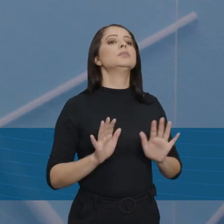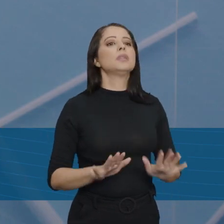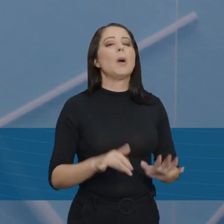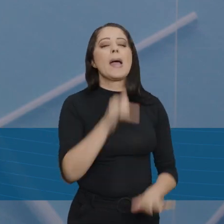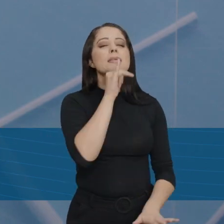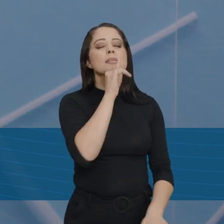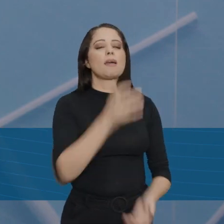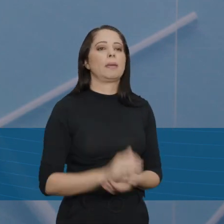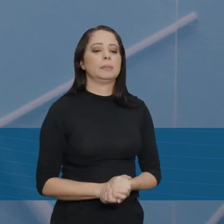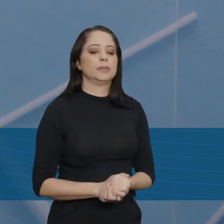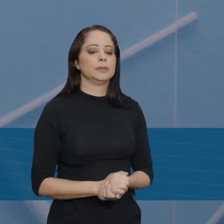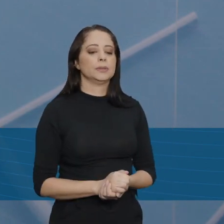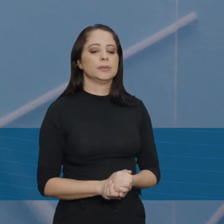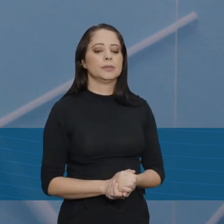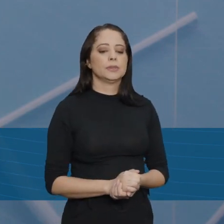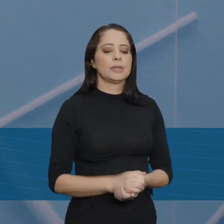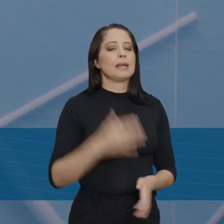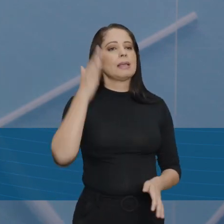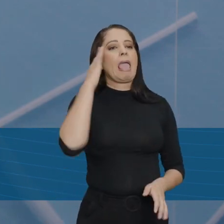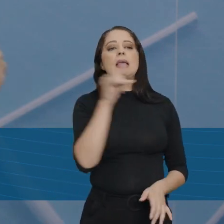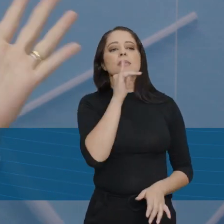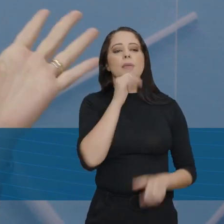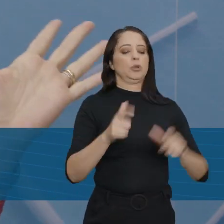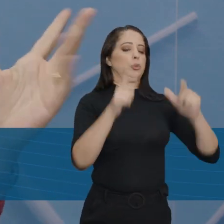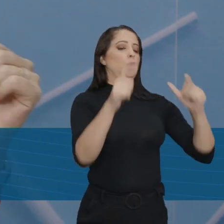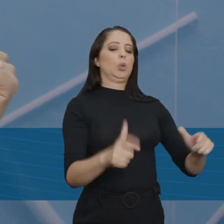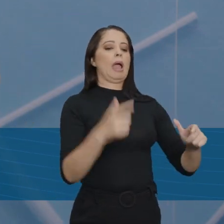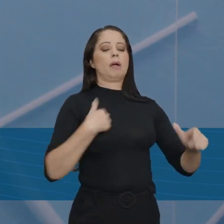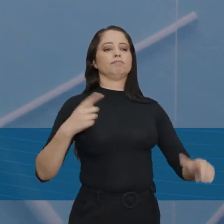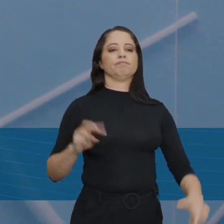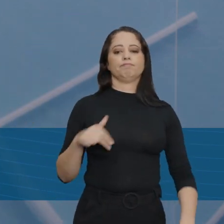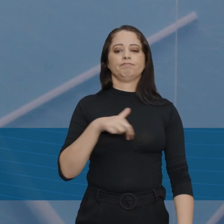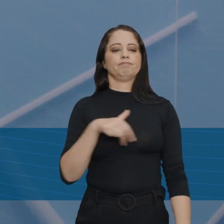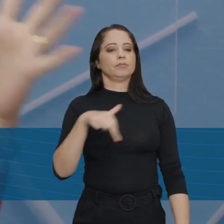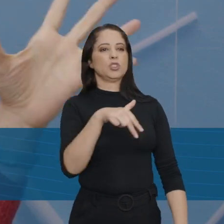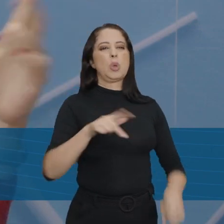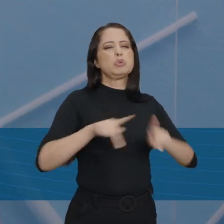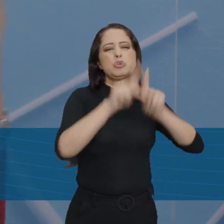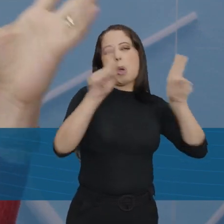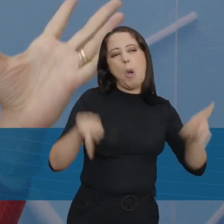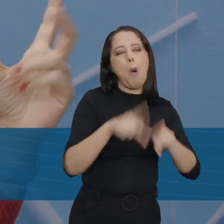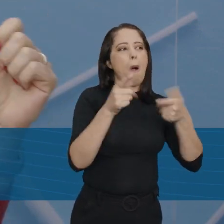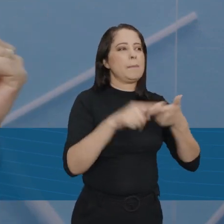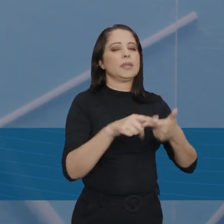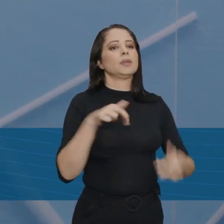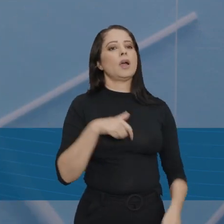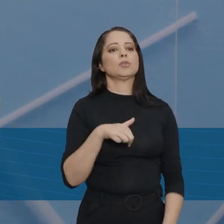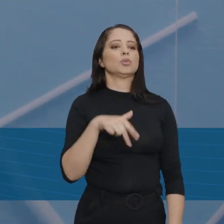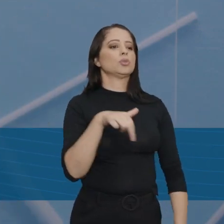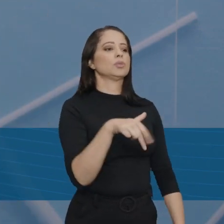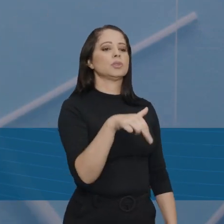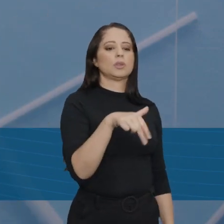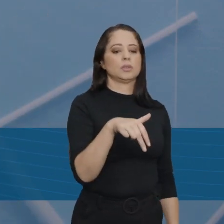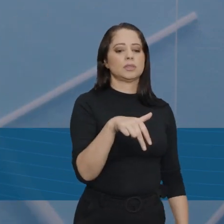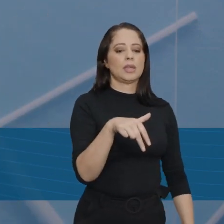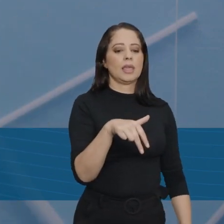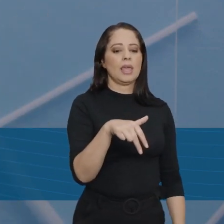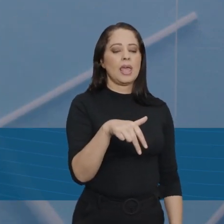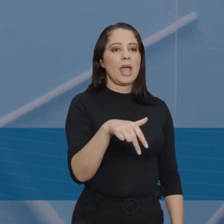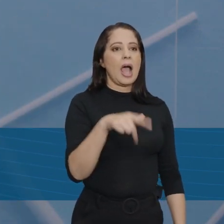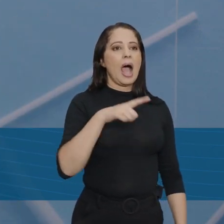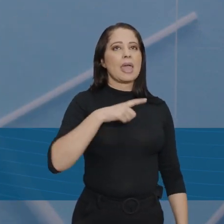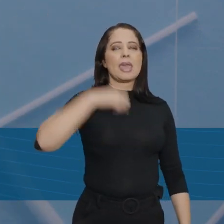gente pegar um exemplo, né? Se a gente está em algum lugar, sei lá, né? Um lugar público, um shopping, e de repente